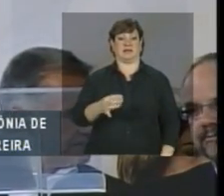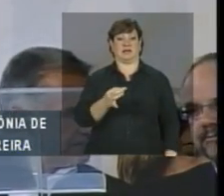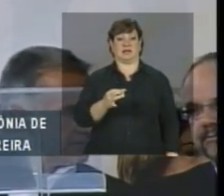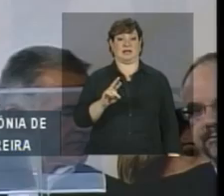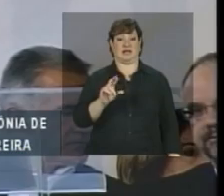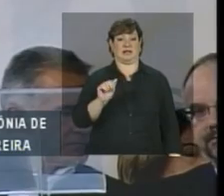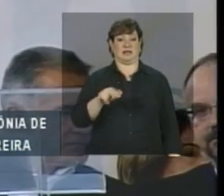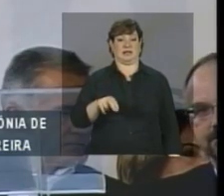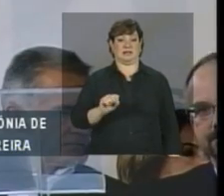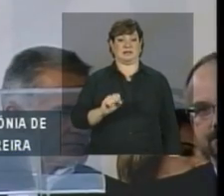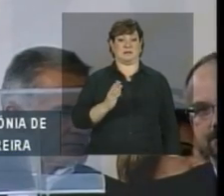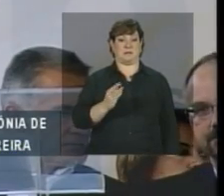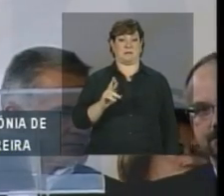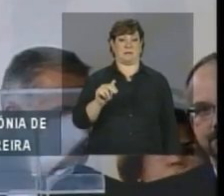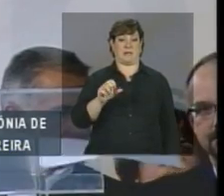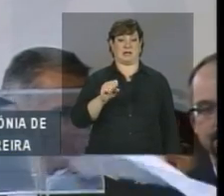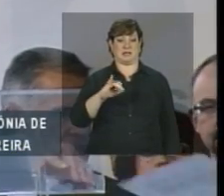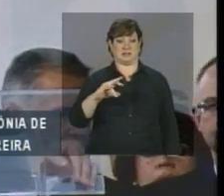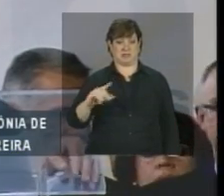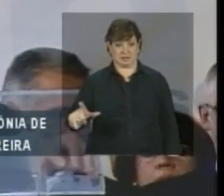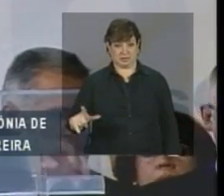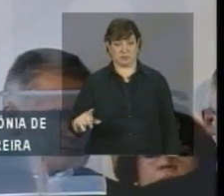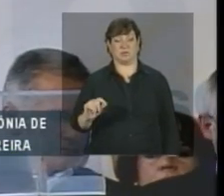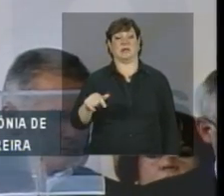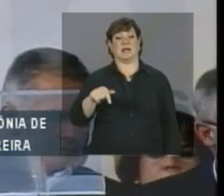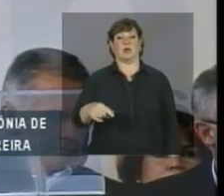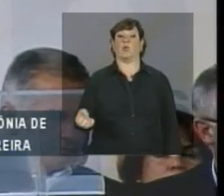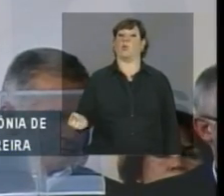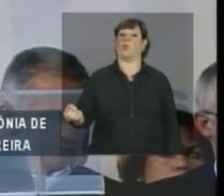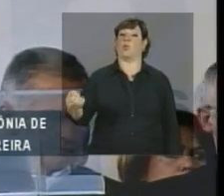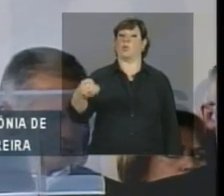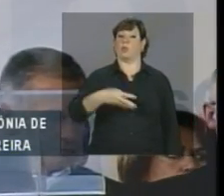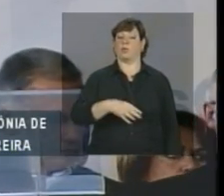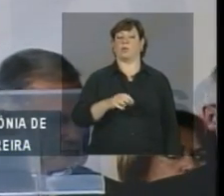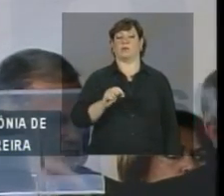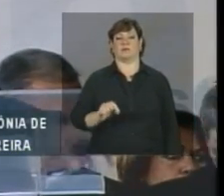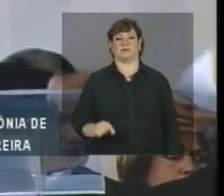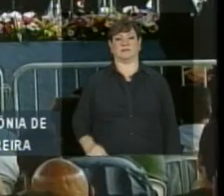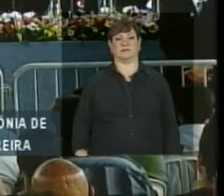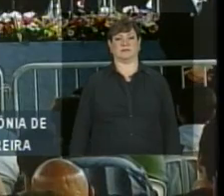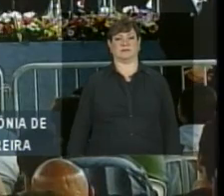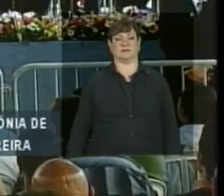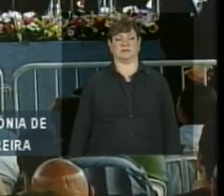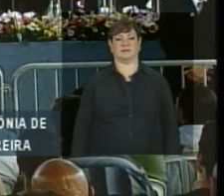Transbrasil, que é exatamente essa nova... Obrigado, prefeito.